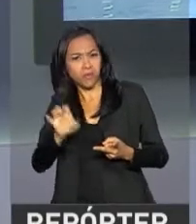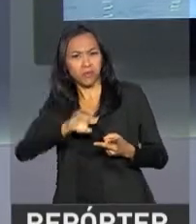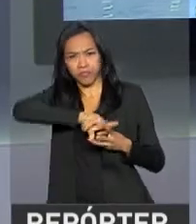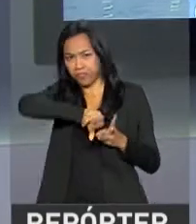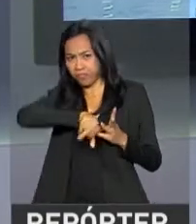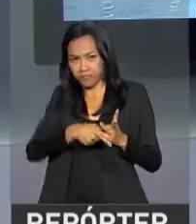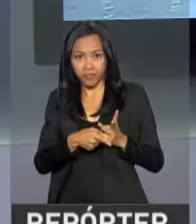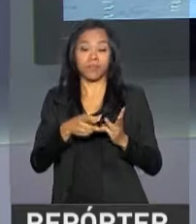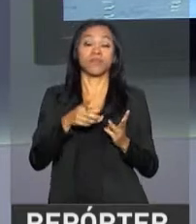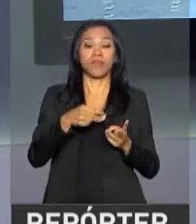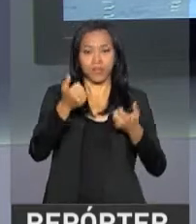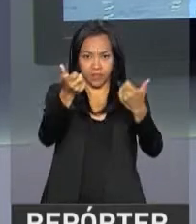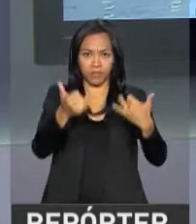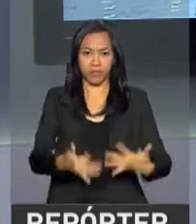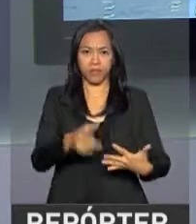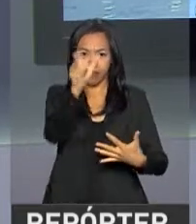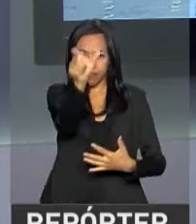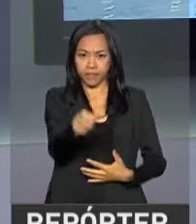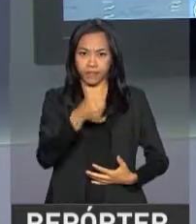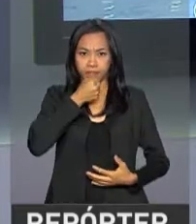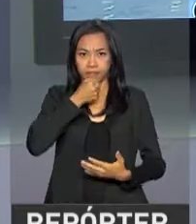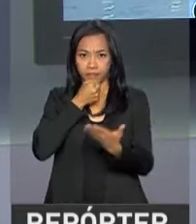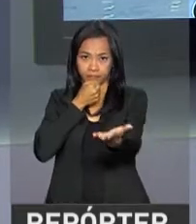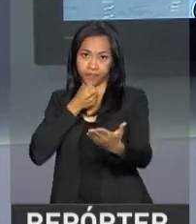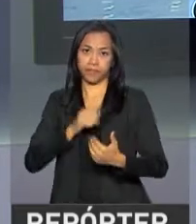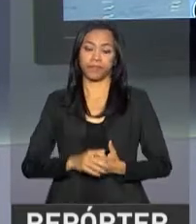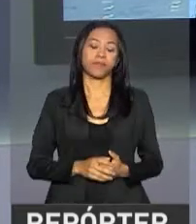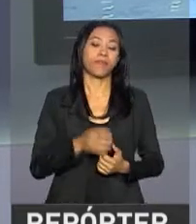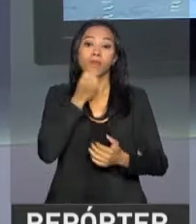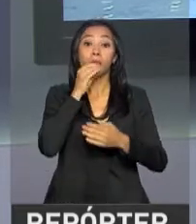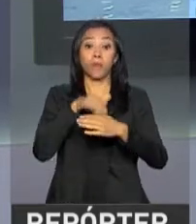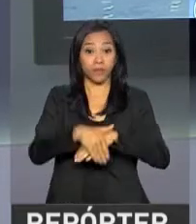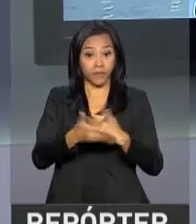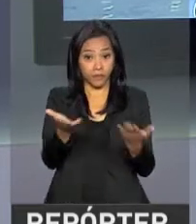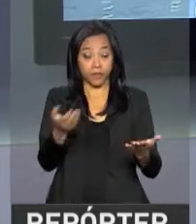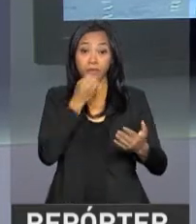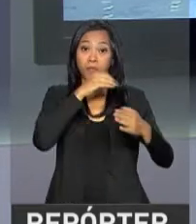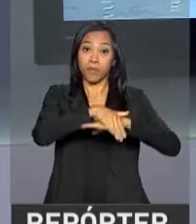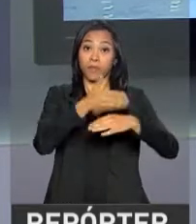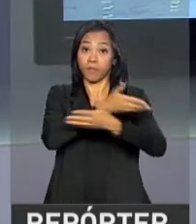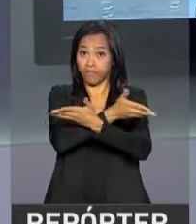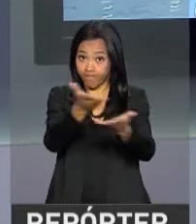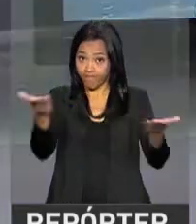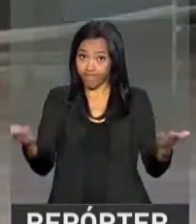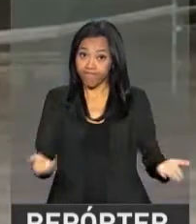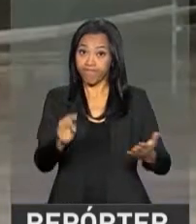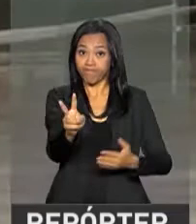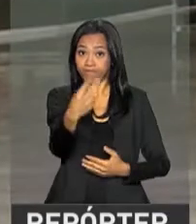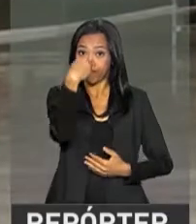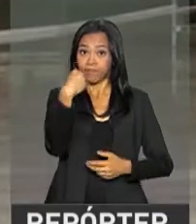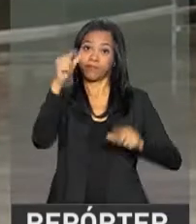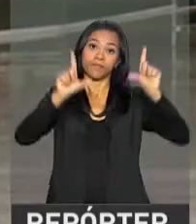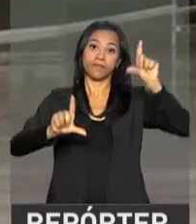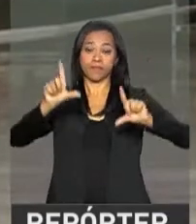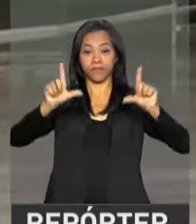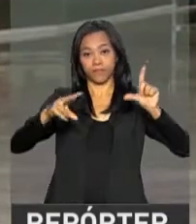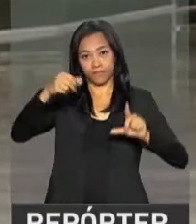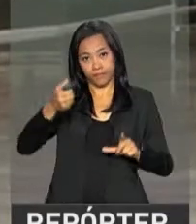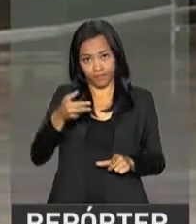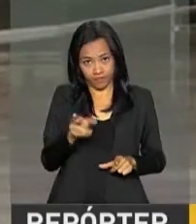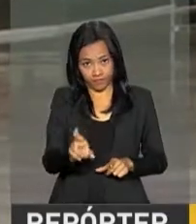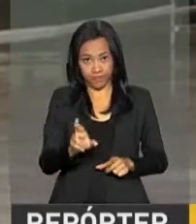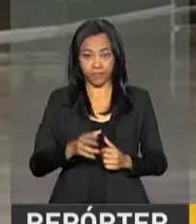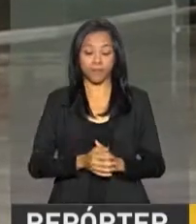sobre esse assunto olá paulo a noite lá está boa noite boa noite a todos que nos assistem na tv nbr